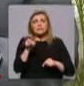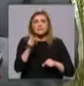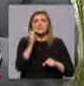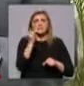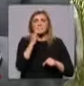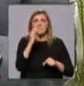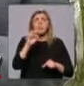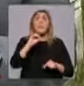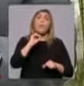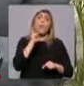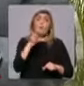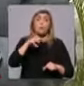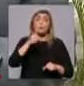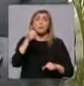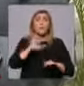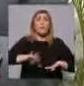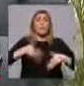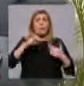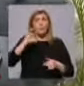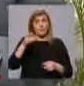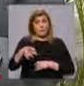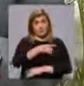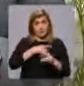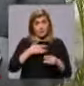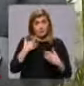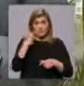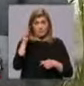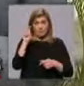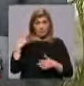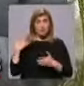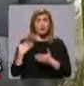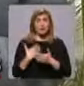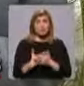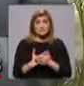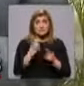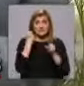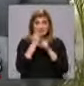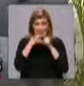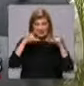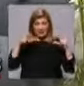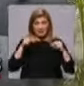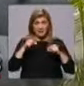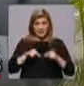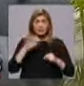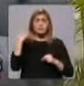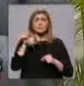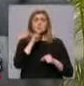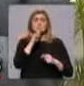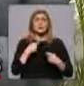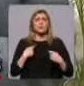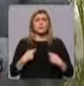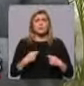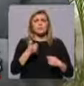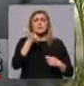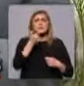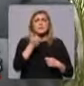rede multibanco em qualquer país da Europa. Mas desde há 2 meses para cá, estes mesmos cartões, que podiam gastar até